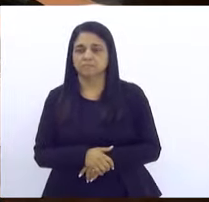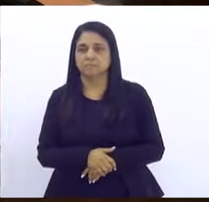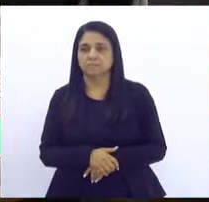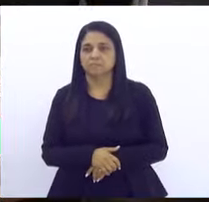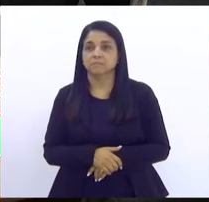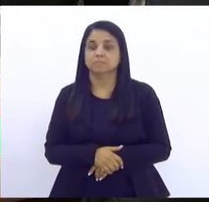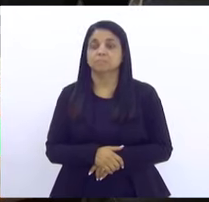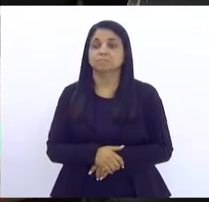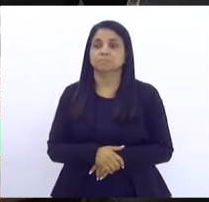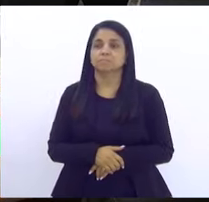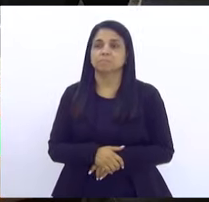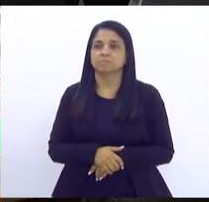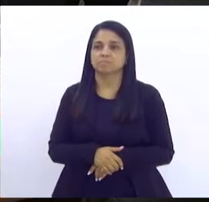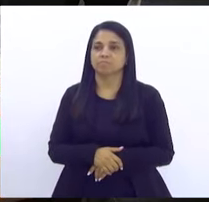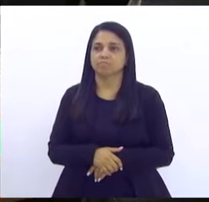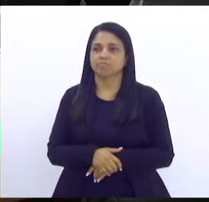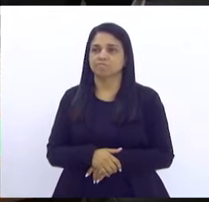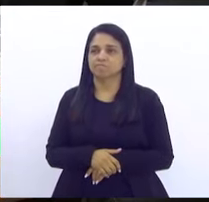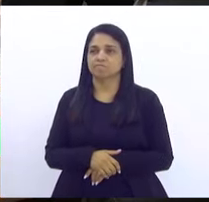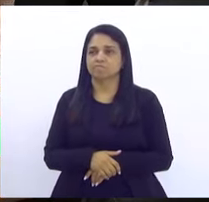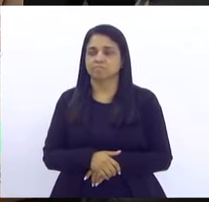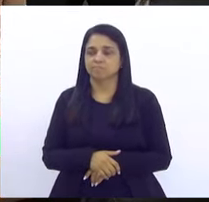Senhora presidenta, tá.